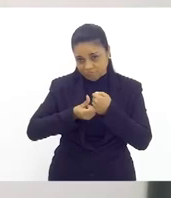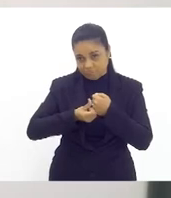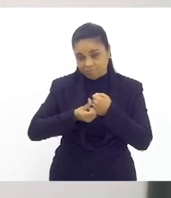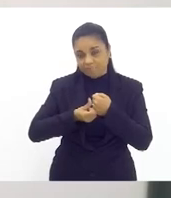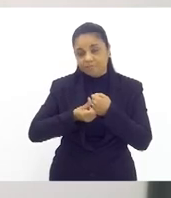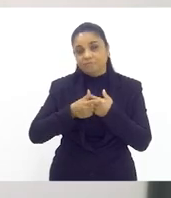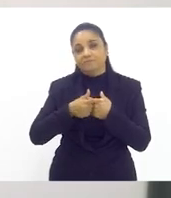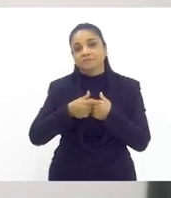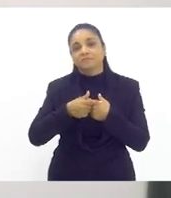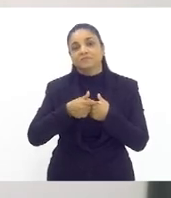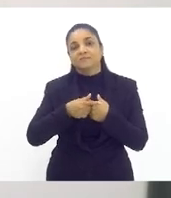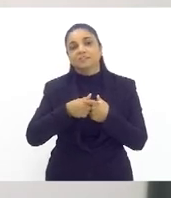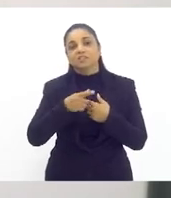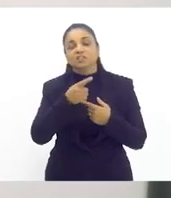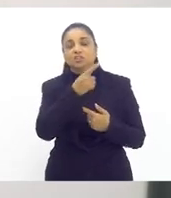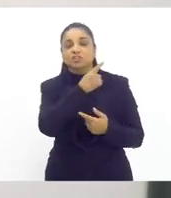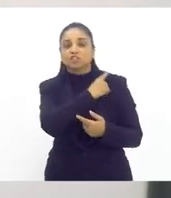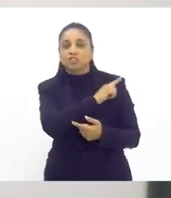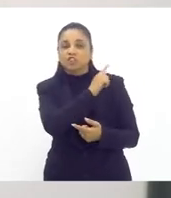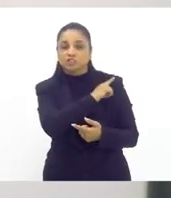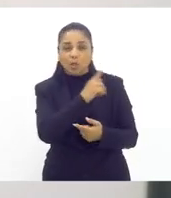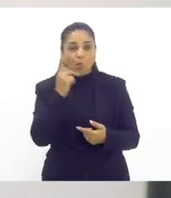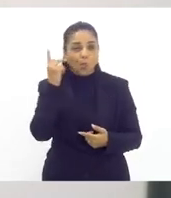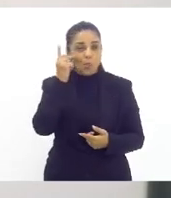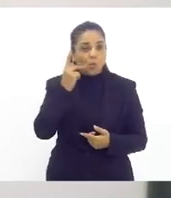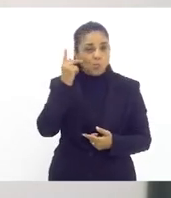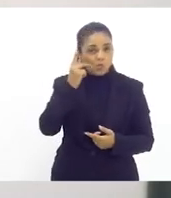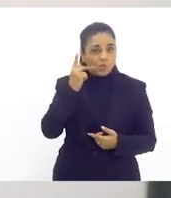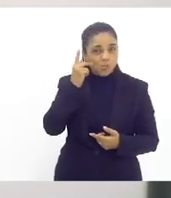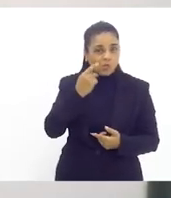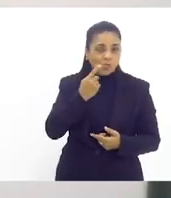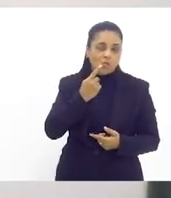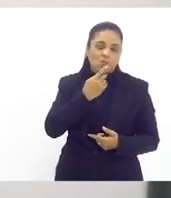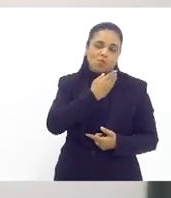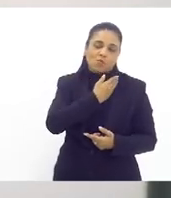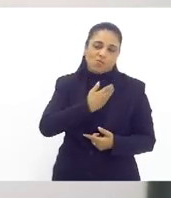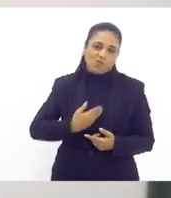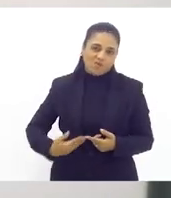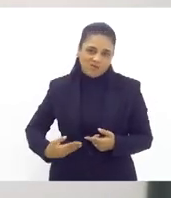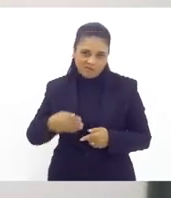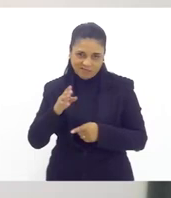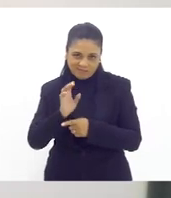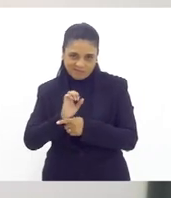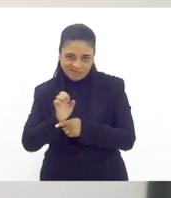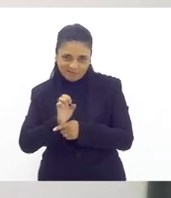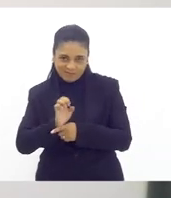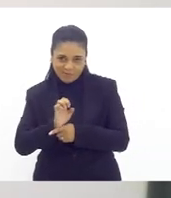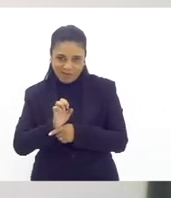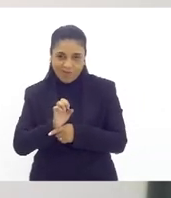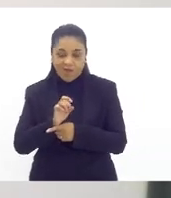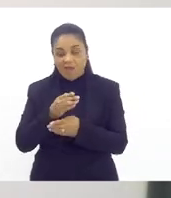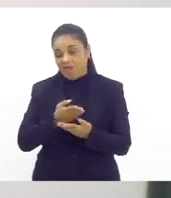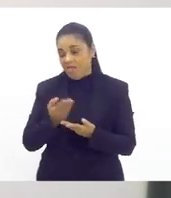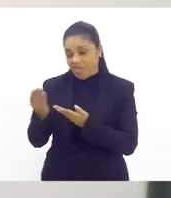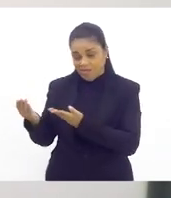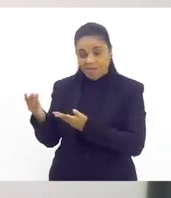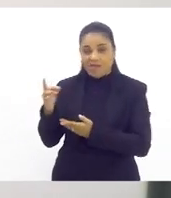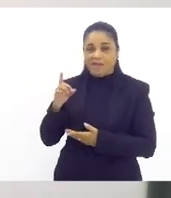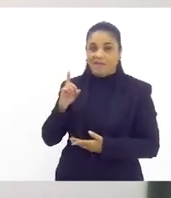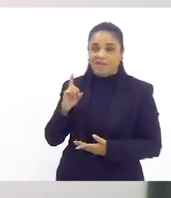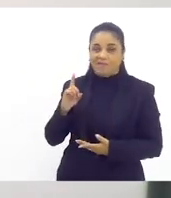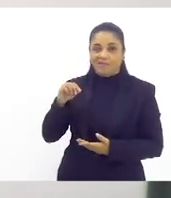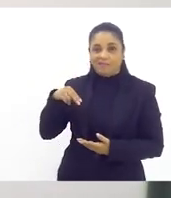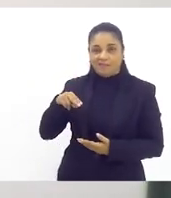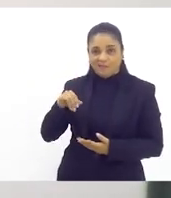de gestão de governos estaduais então fica aqui com a Dani o Inciso 4